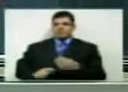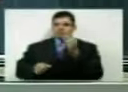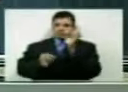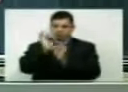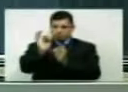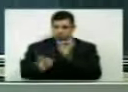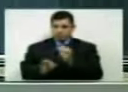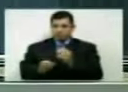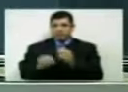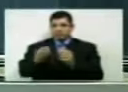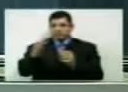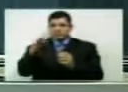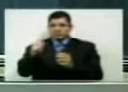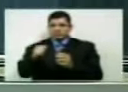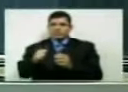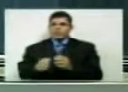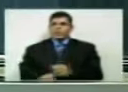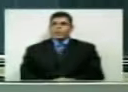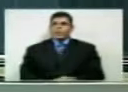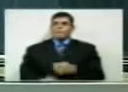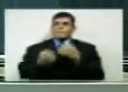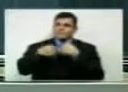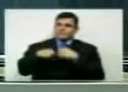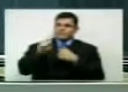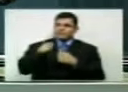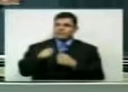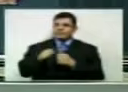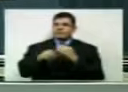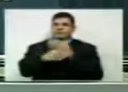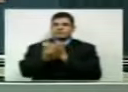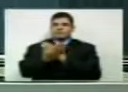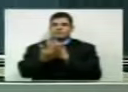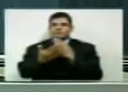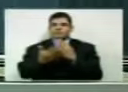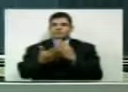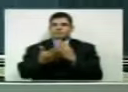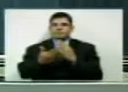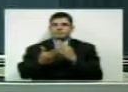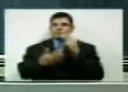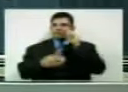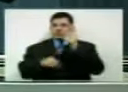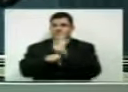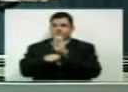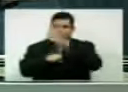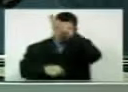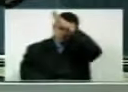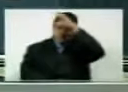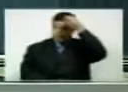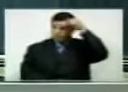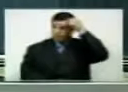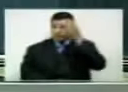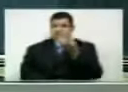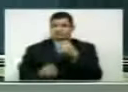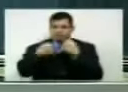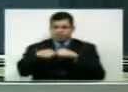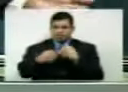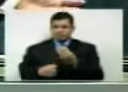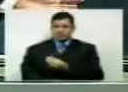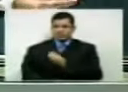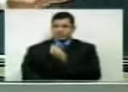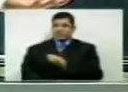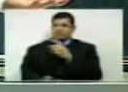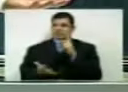acertar, a bancada governista precisa começar a ver o estado do Amazonas que existe na